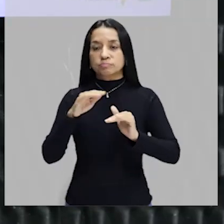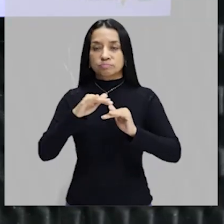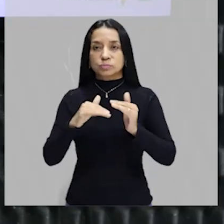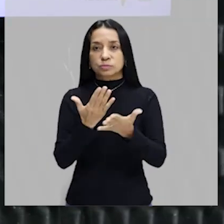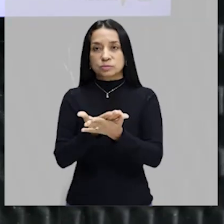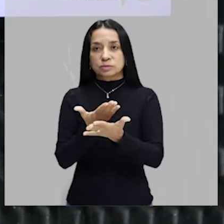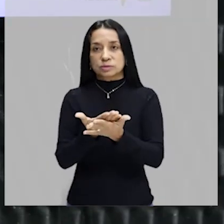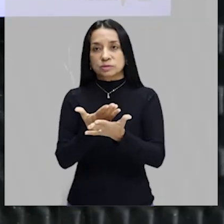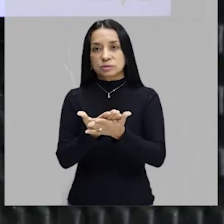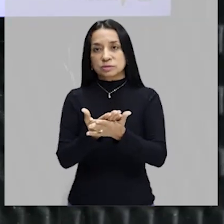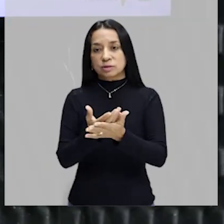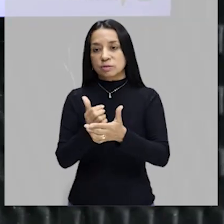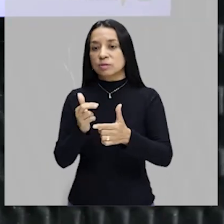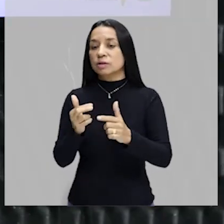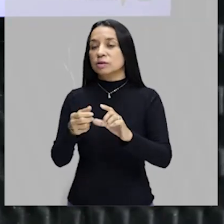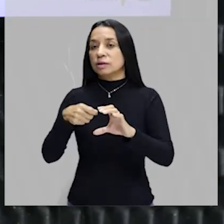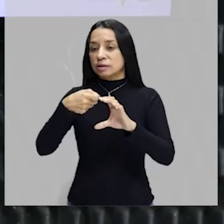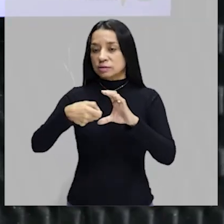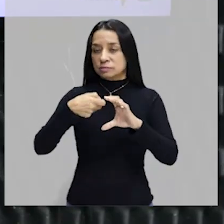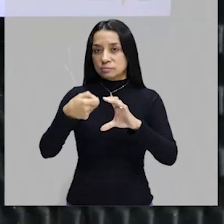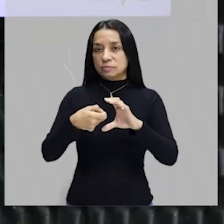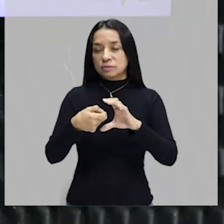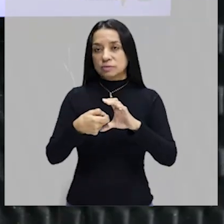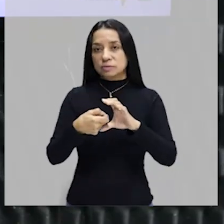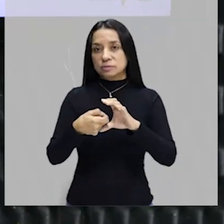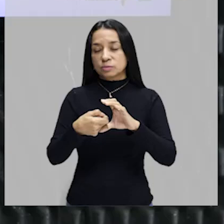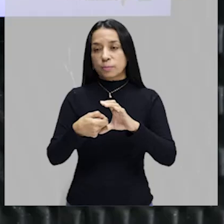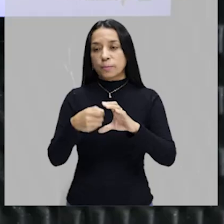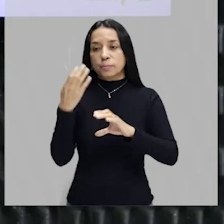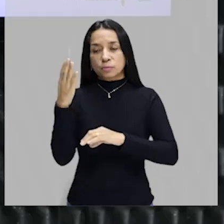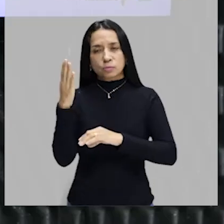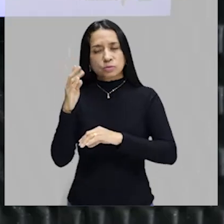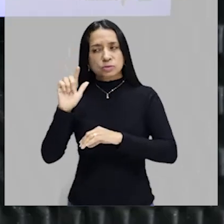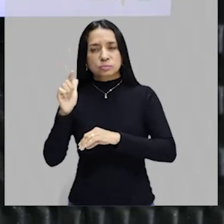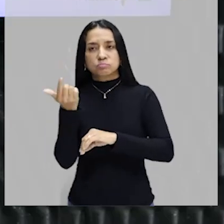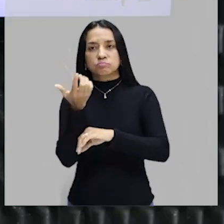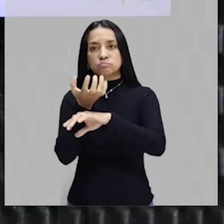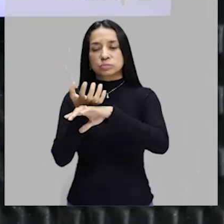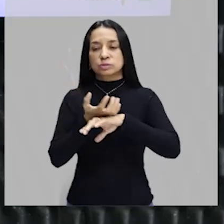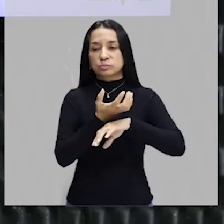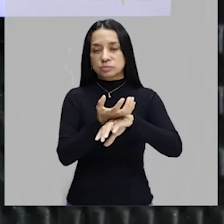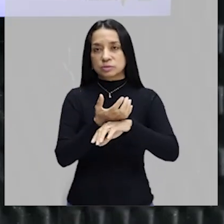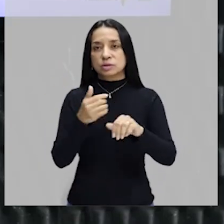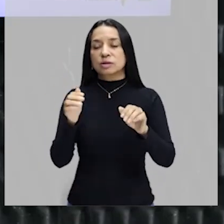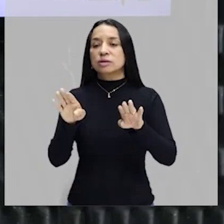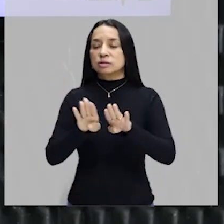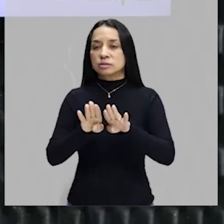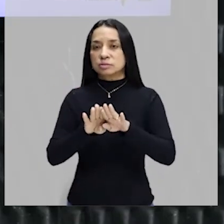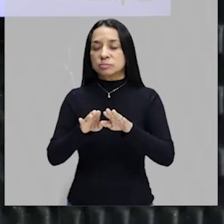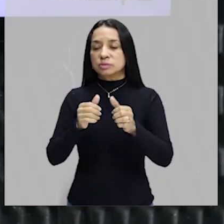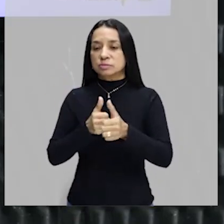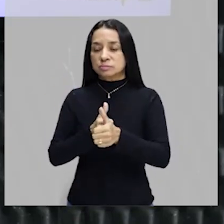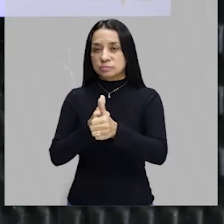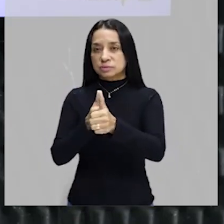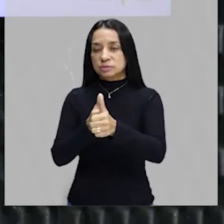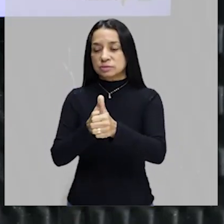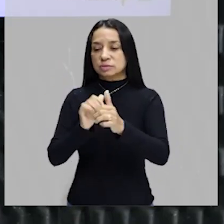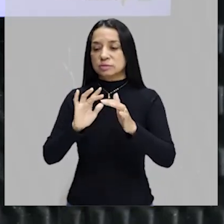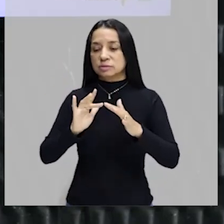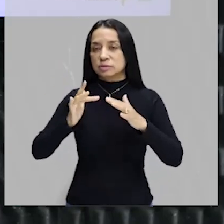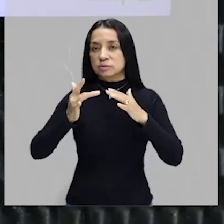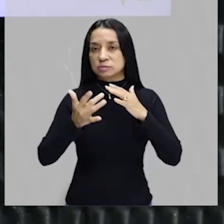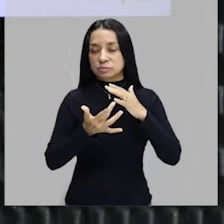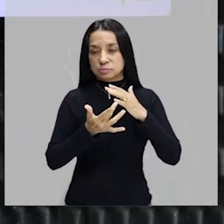gravadas, tanto as de biologia como de outras disciplinas. Também, se você quiser seguir as nossas redes sociais, nós estamos no Instagram,